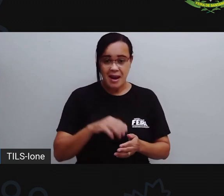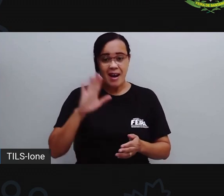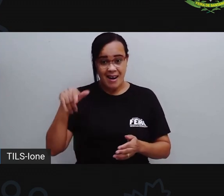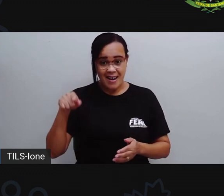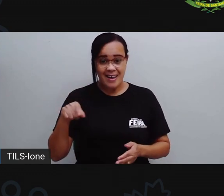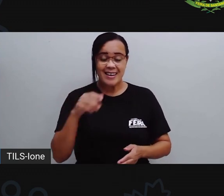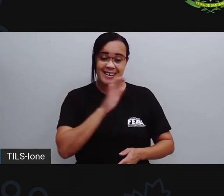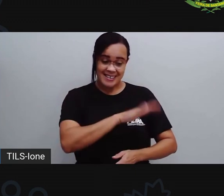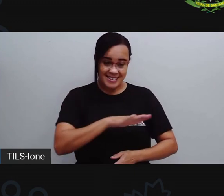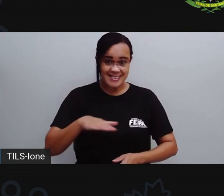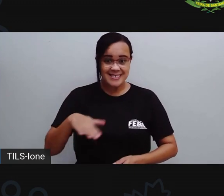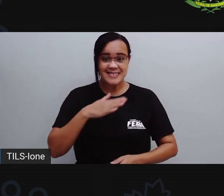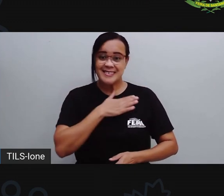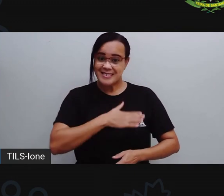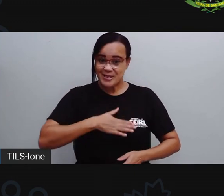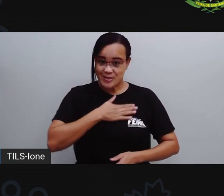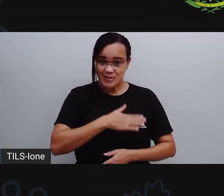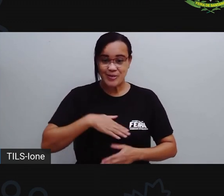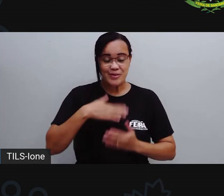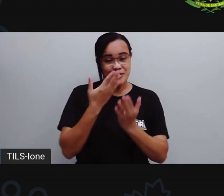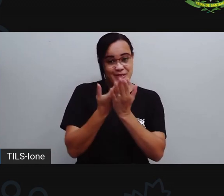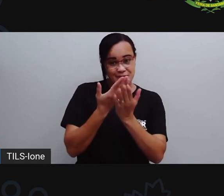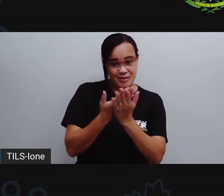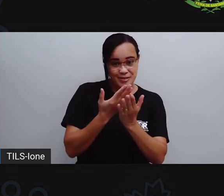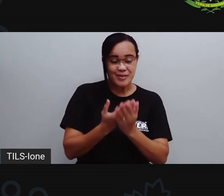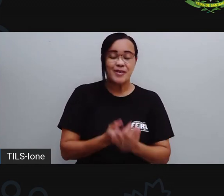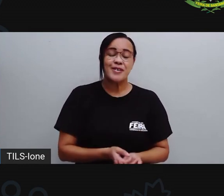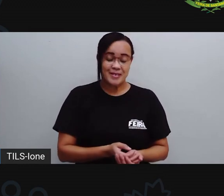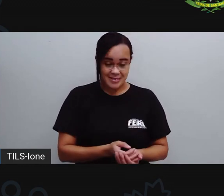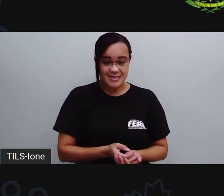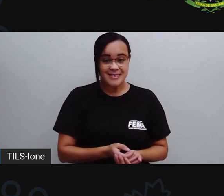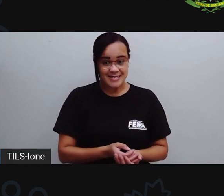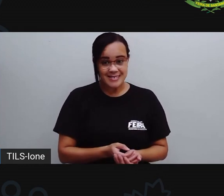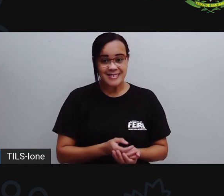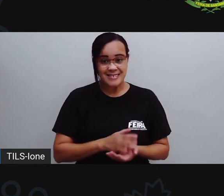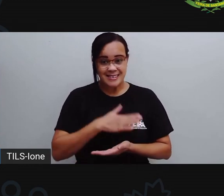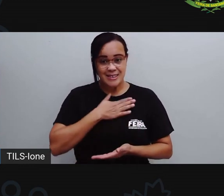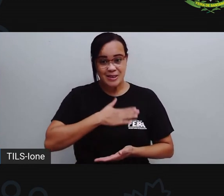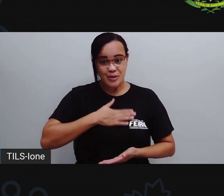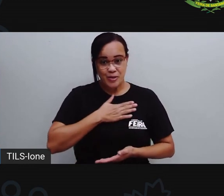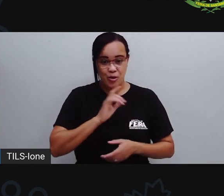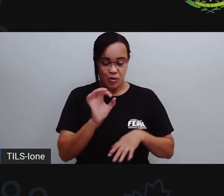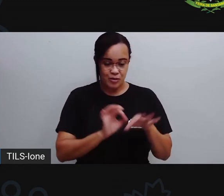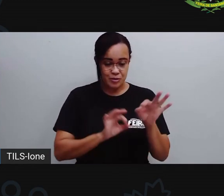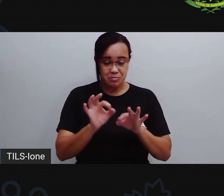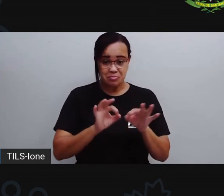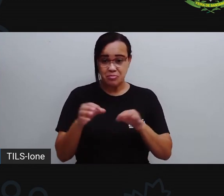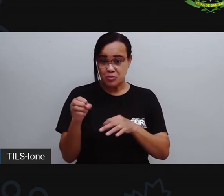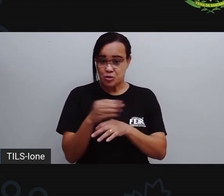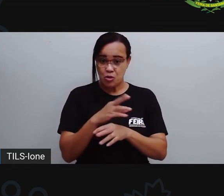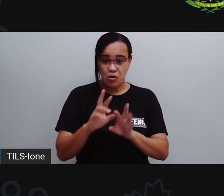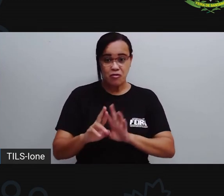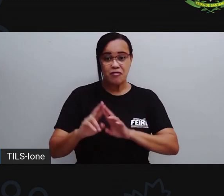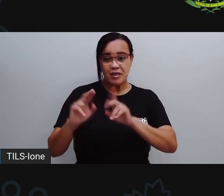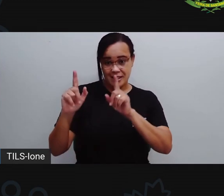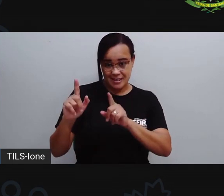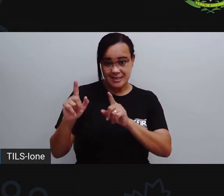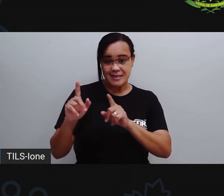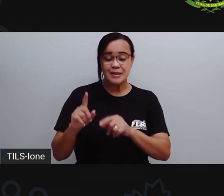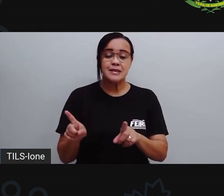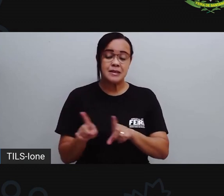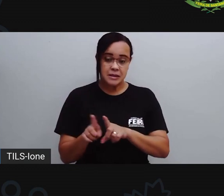escolar, né? Vocês aí que estão no primeiro, segundo ano, geralmente fazem bastante customização na época das festas juninas, né? Que